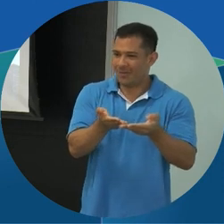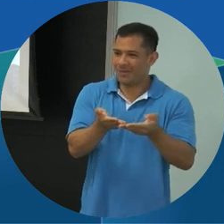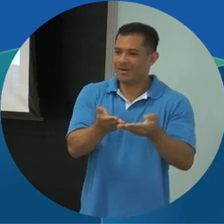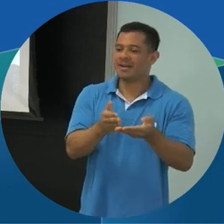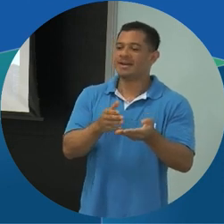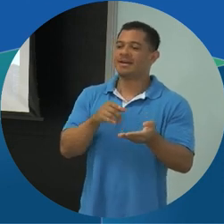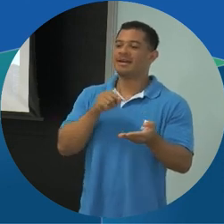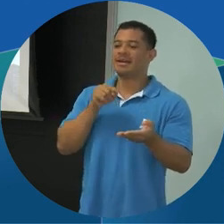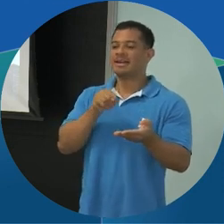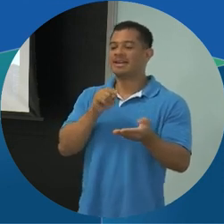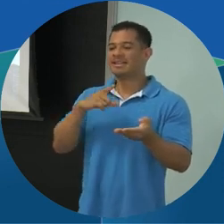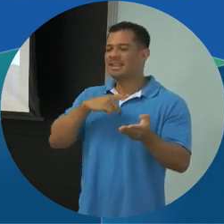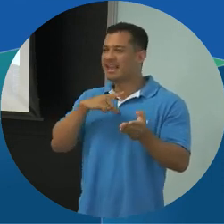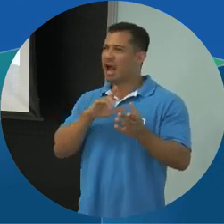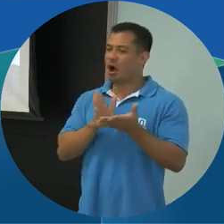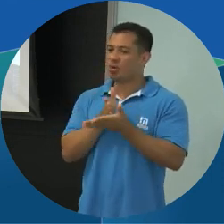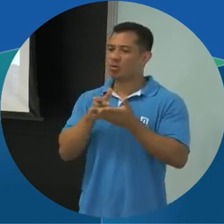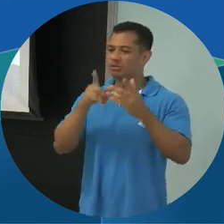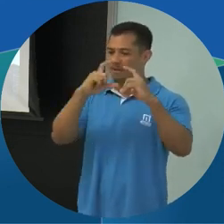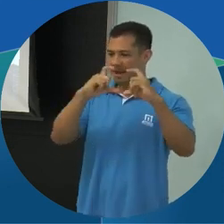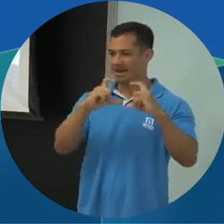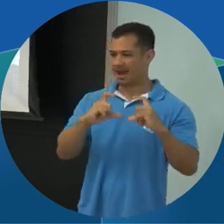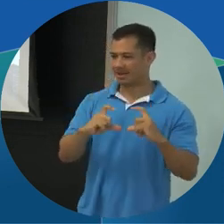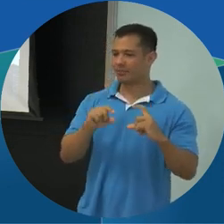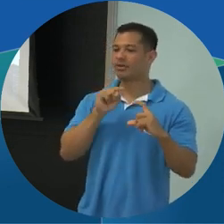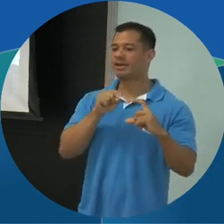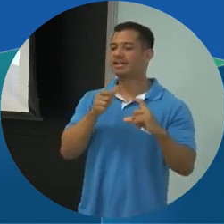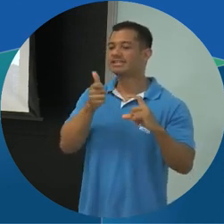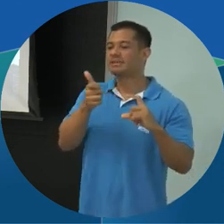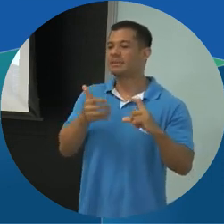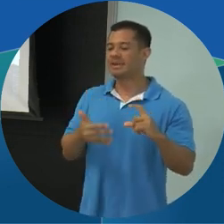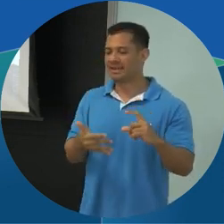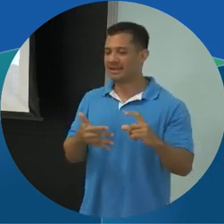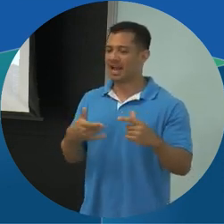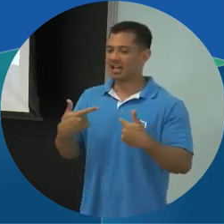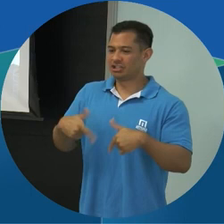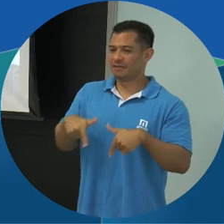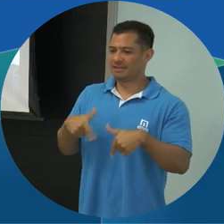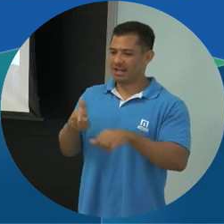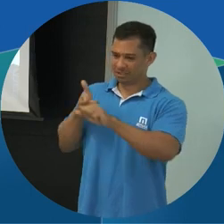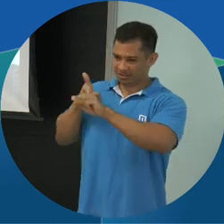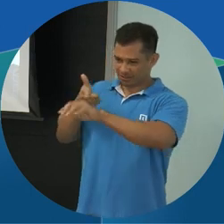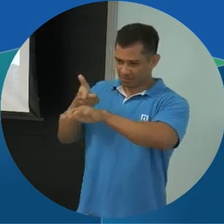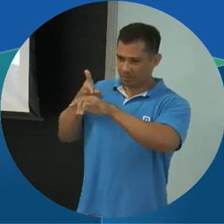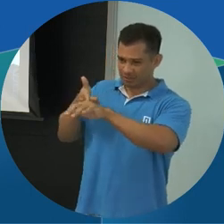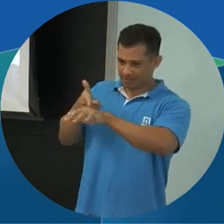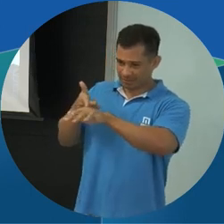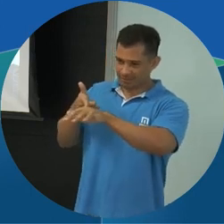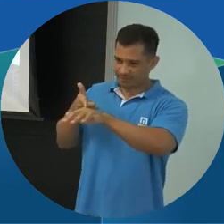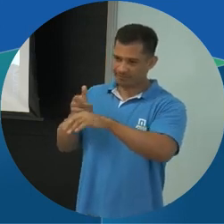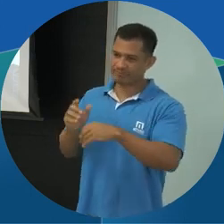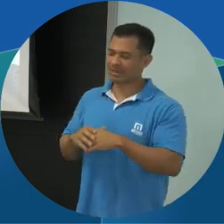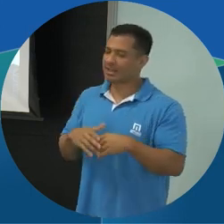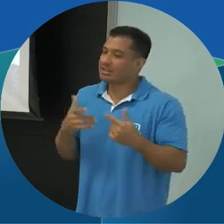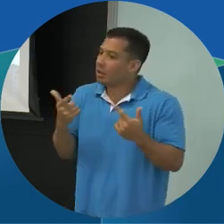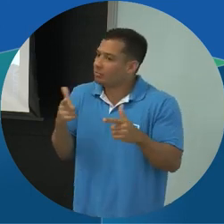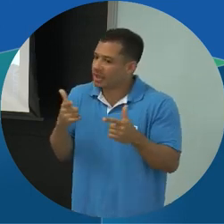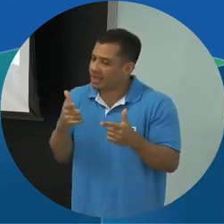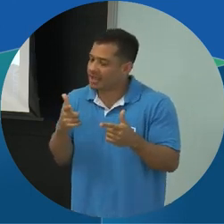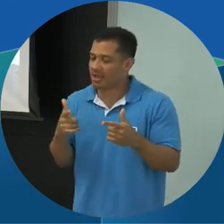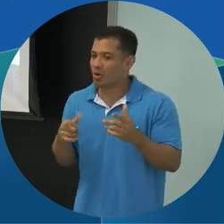temos lá alguns parágrafos que citam a atividade hidrojato. Por não termos uma